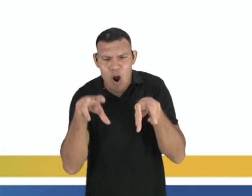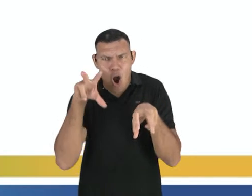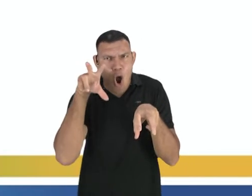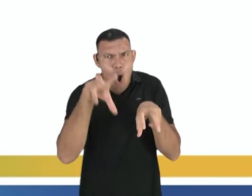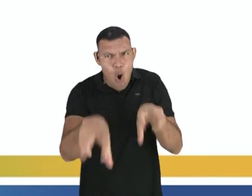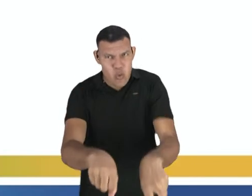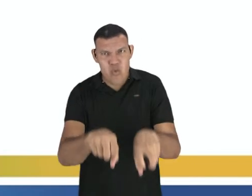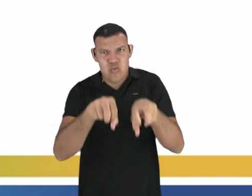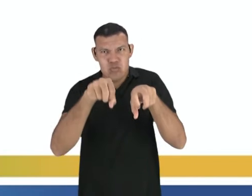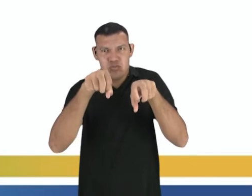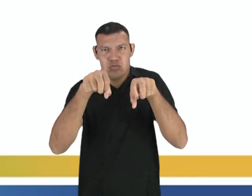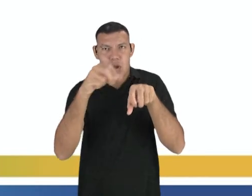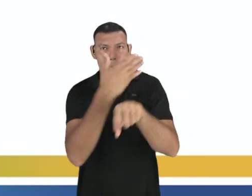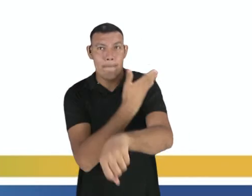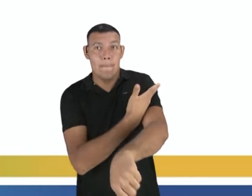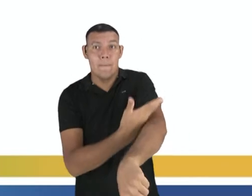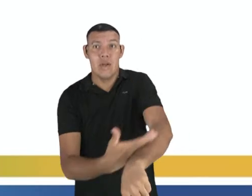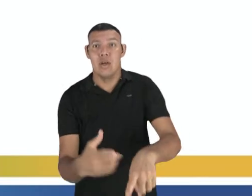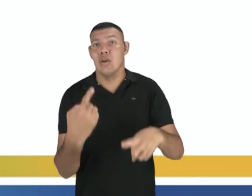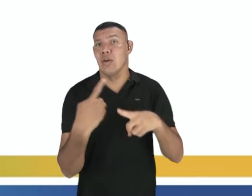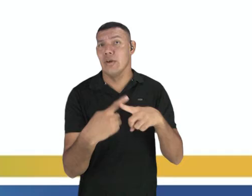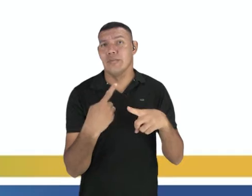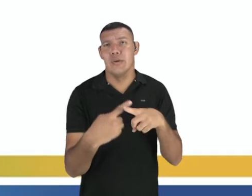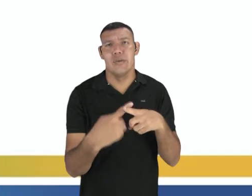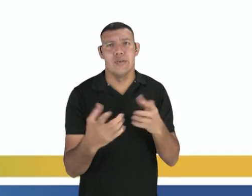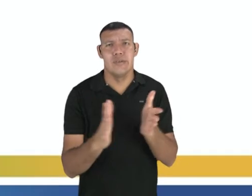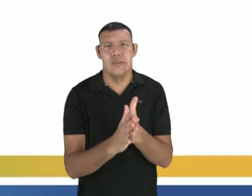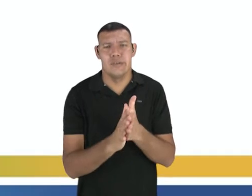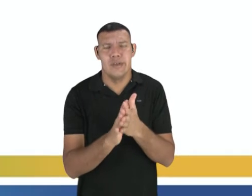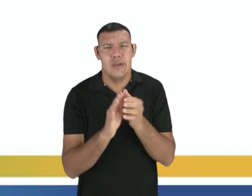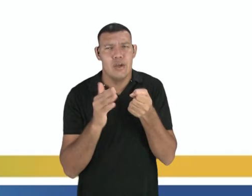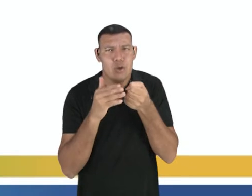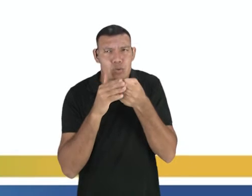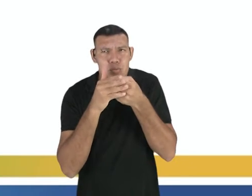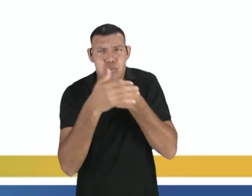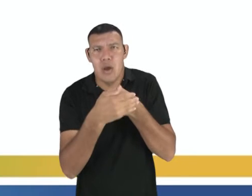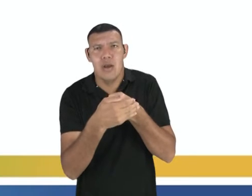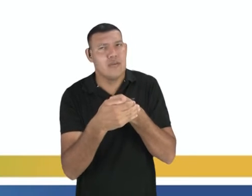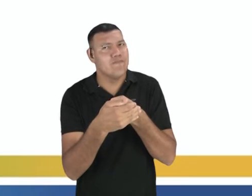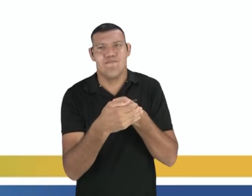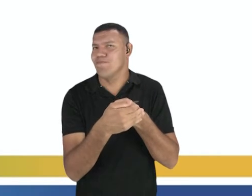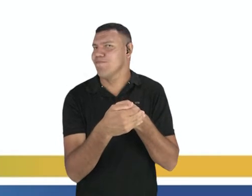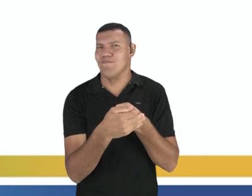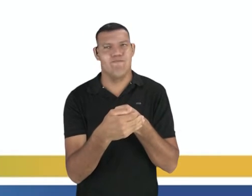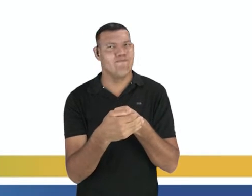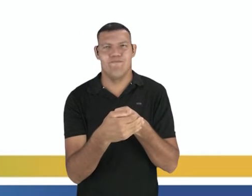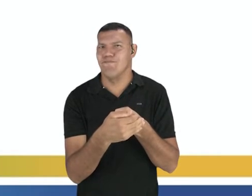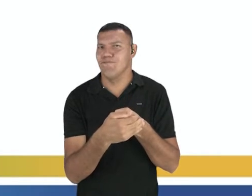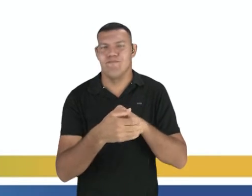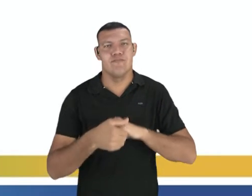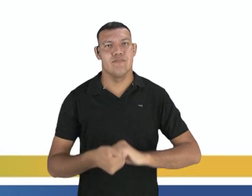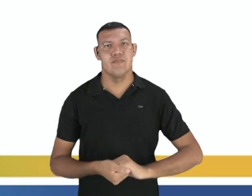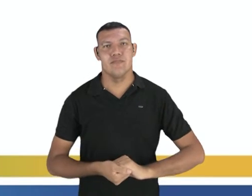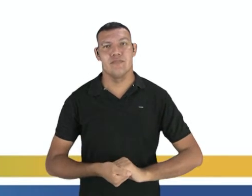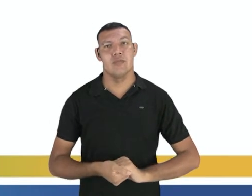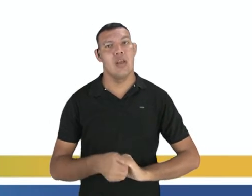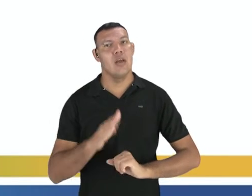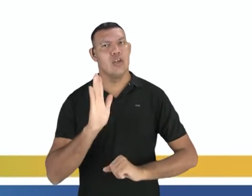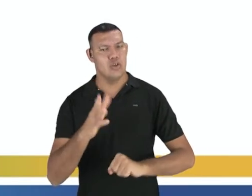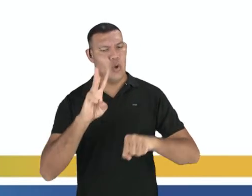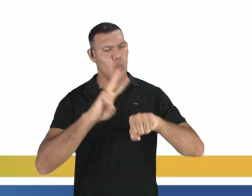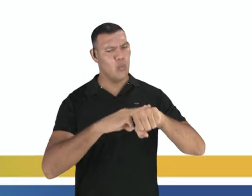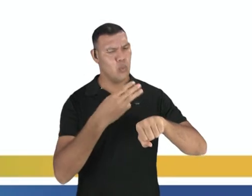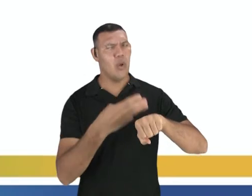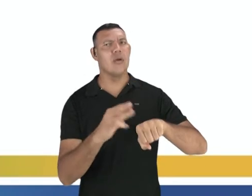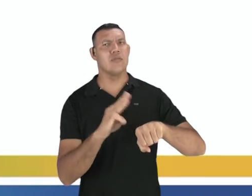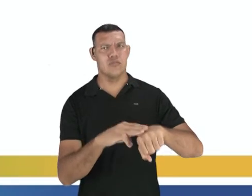esses coelhos brancos. Por quê? Porque eles não conseguem se esconder nesse ambiente, eles não conseguem se camuflar nesse ambiente. Já os